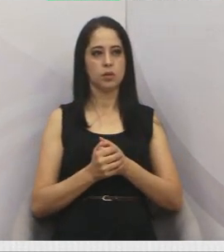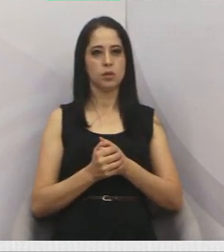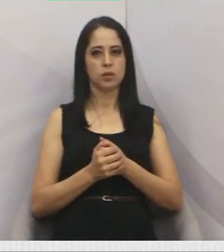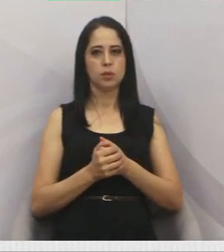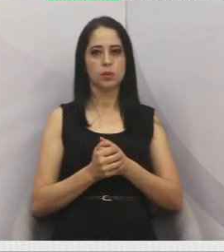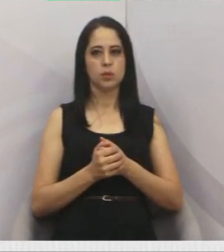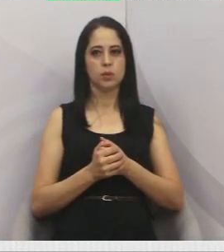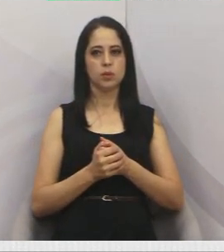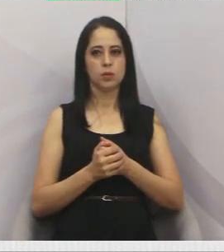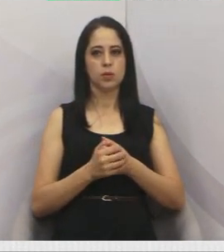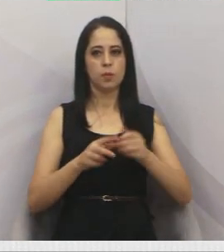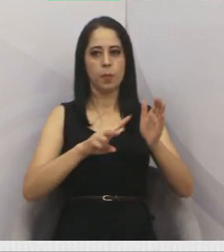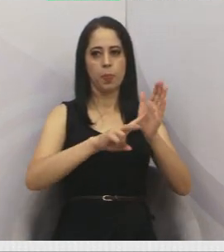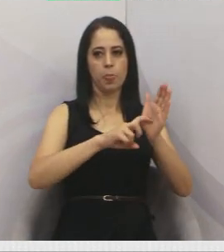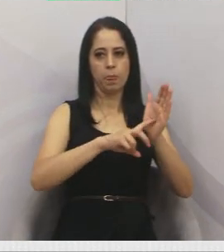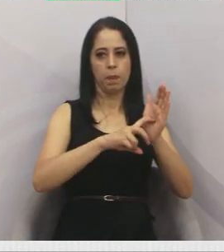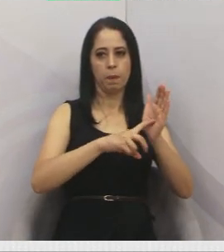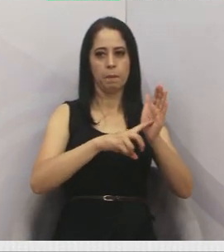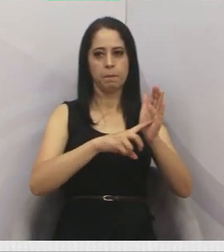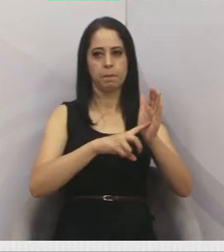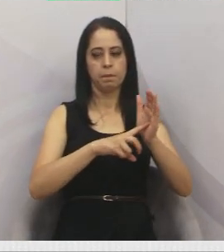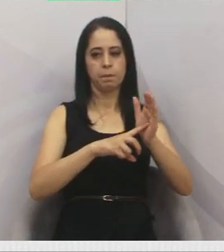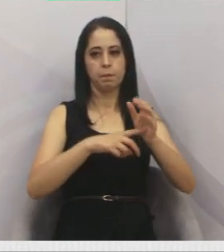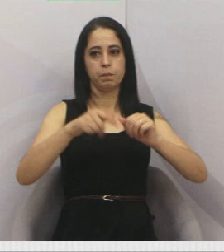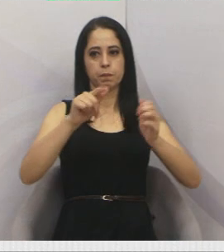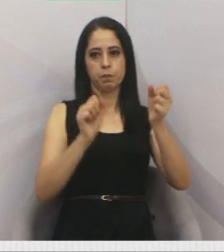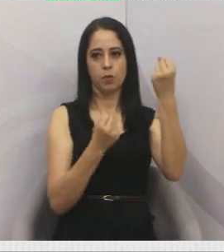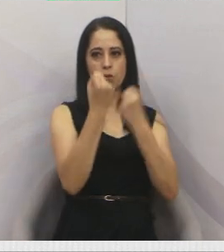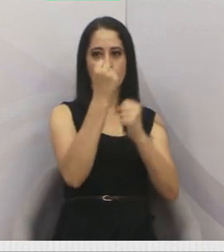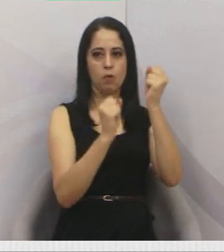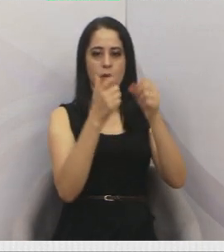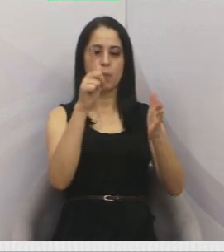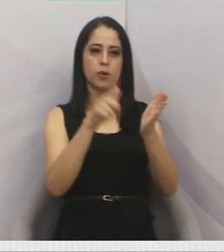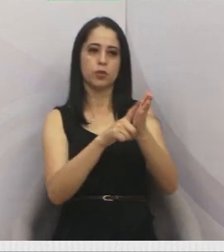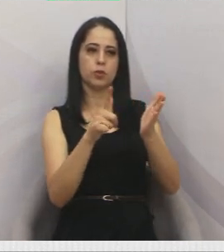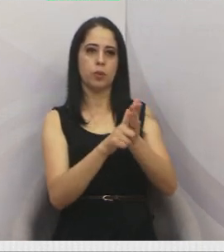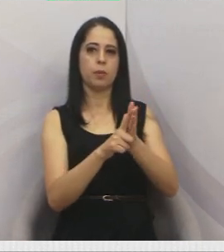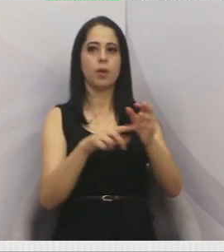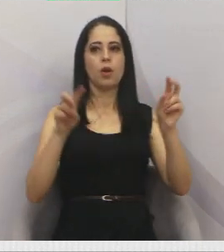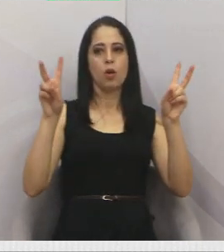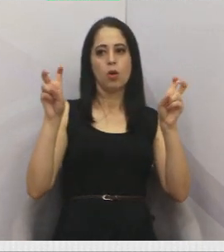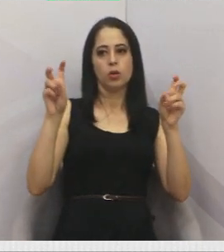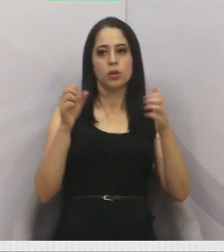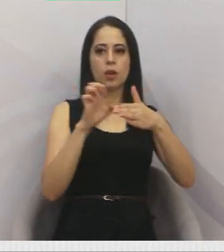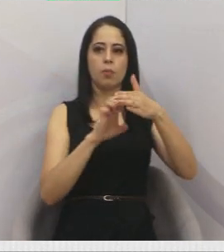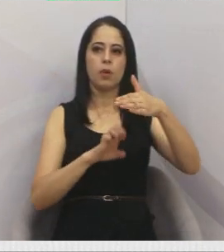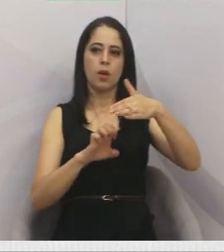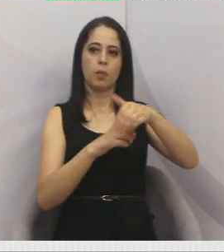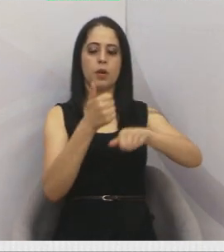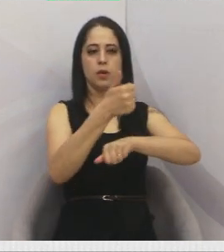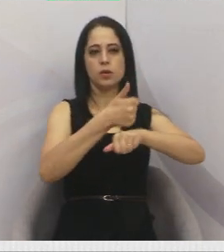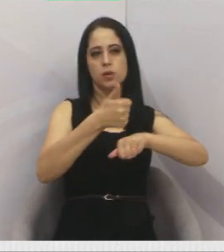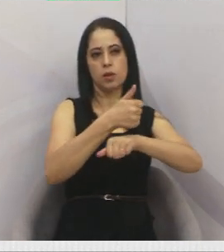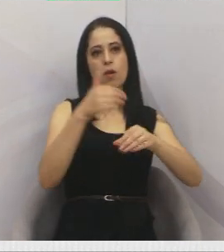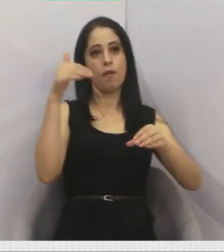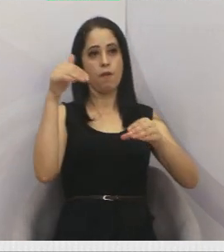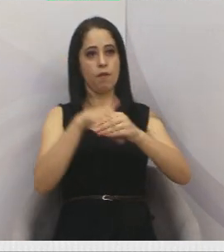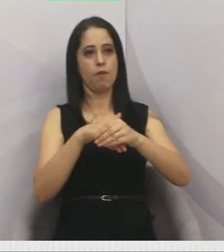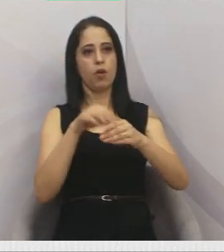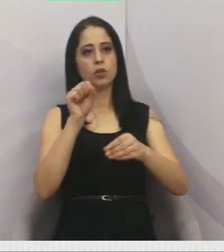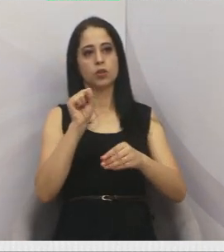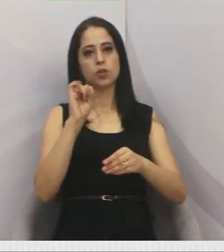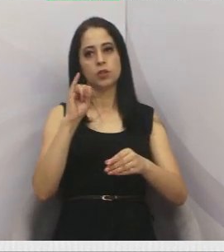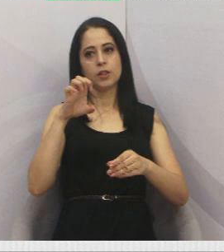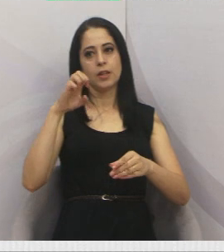Classe Sindical. Um voto para Sindicato dos Papeleiros. Segmento Empresas e ou Entidades Profissionais. Um voto para a